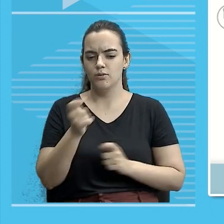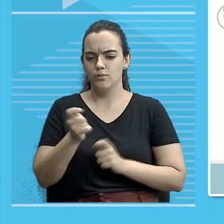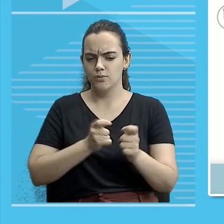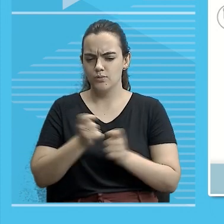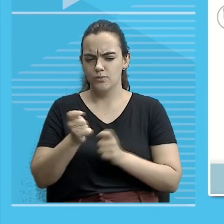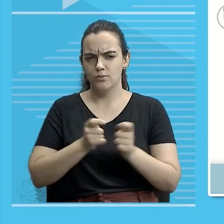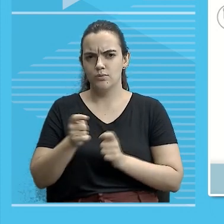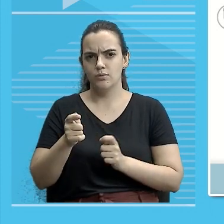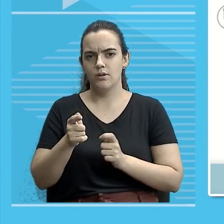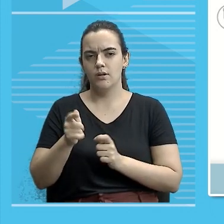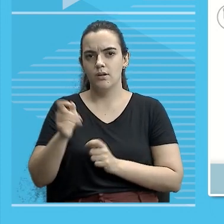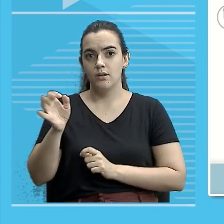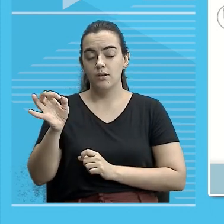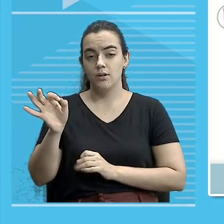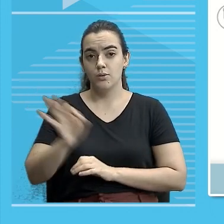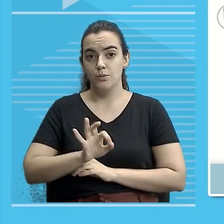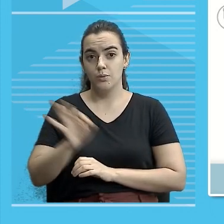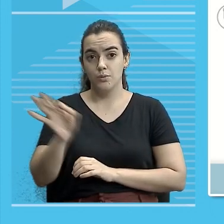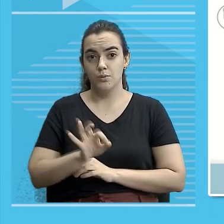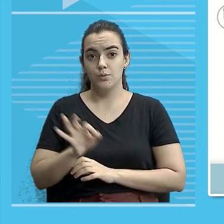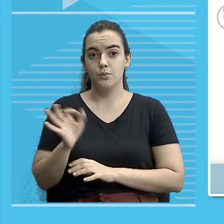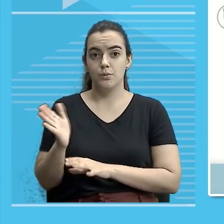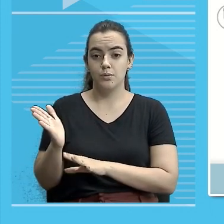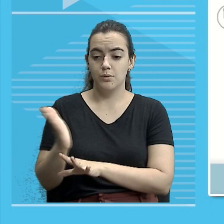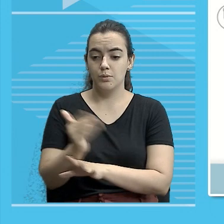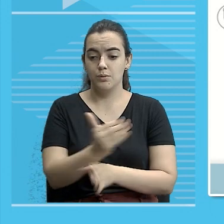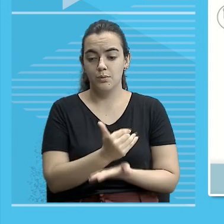utilizou muita matemática pura